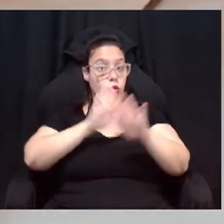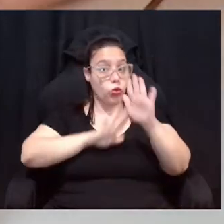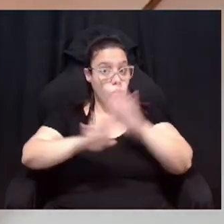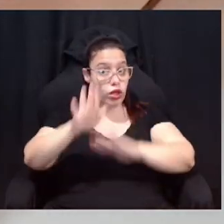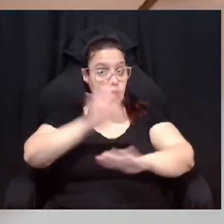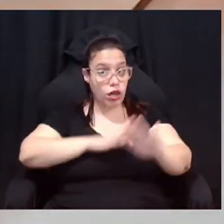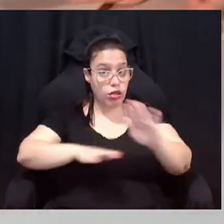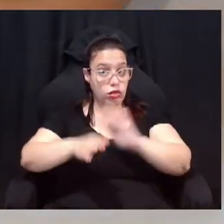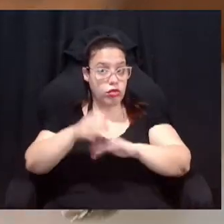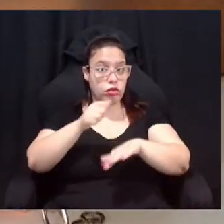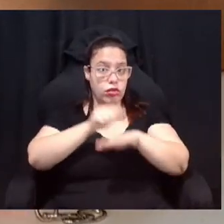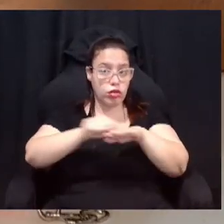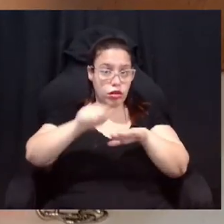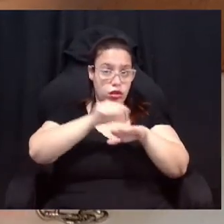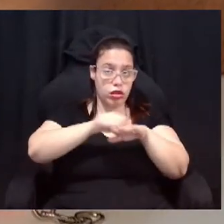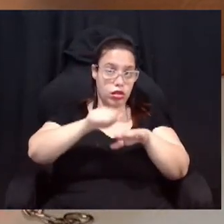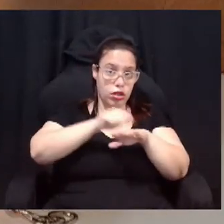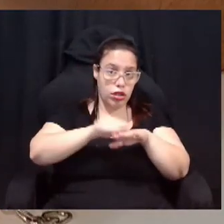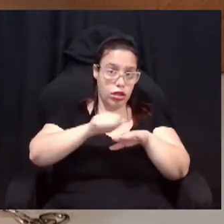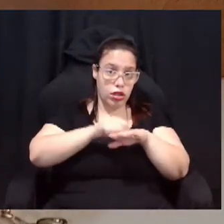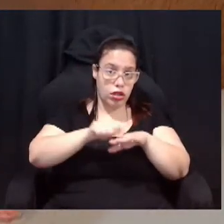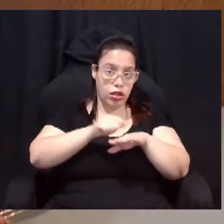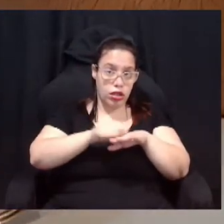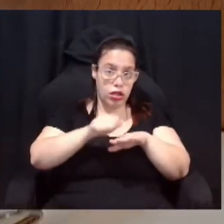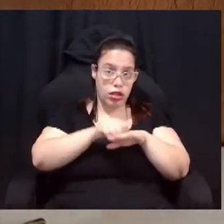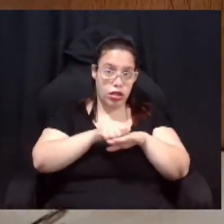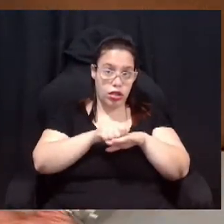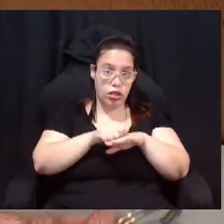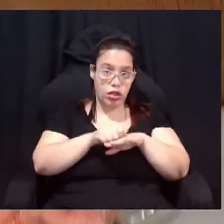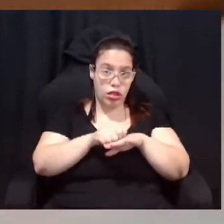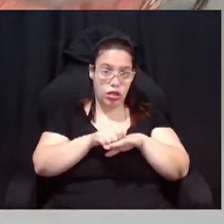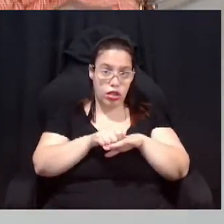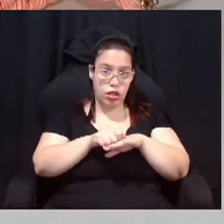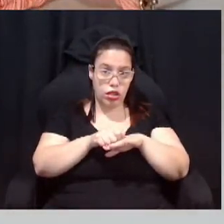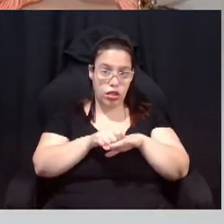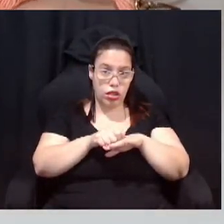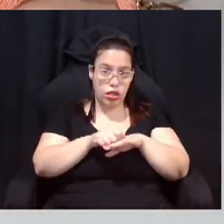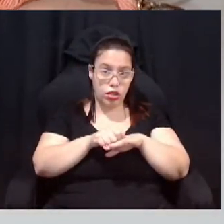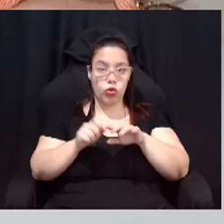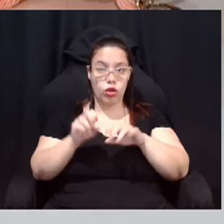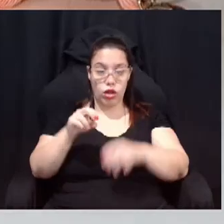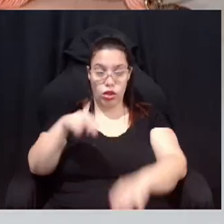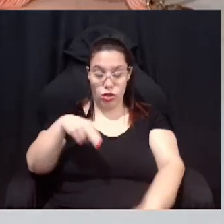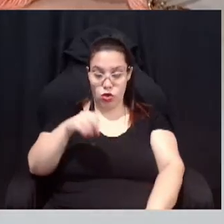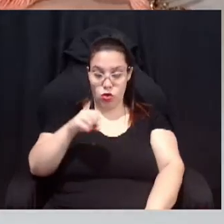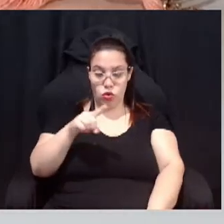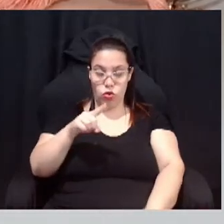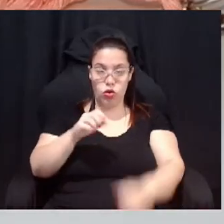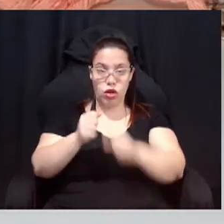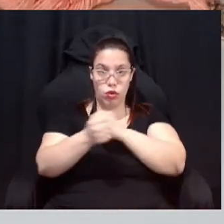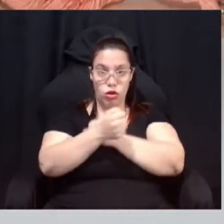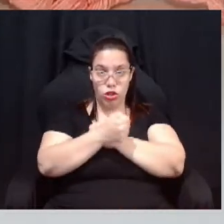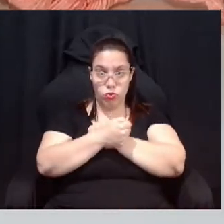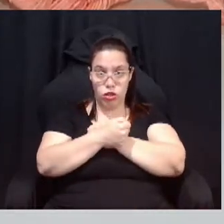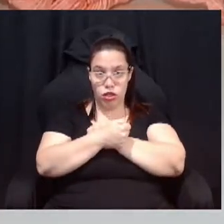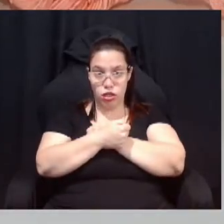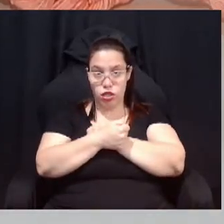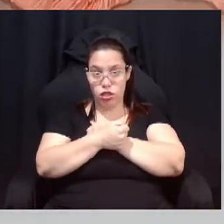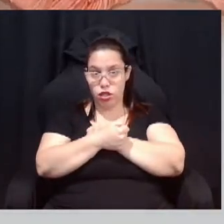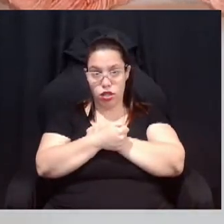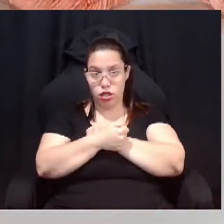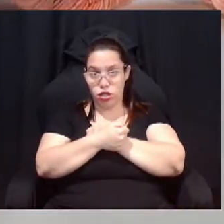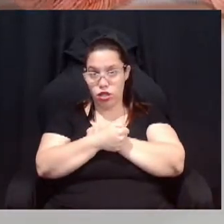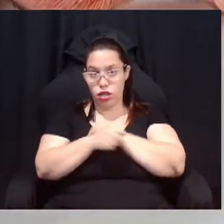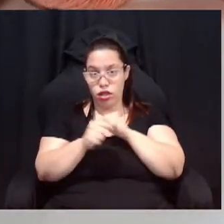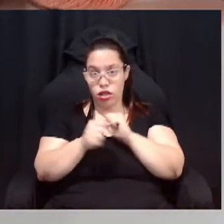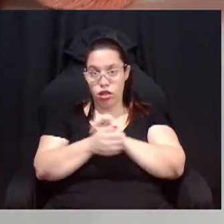penteia aqui, toma cuidado para não despegar na parte de cima do seu nozinho, você pode proteger assim com a mão ou colocar,